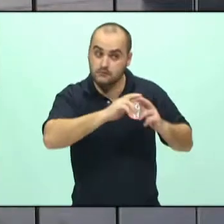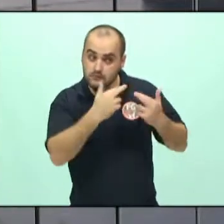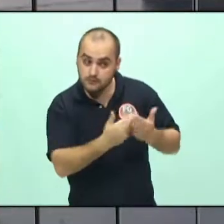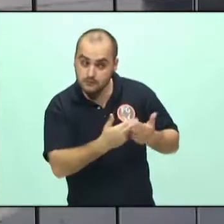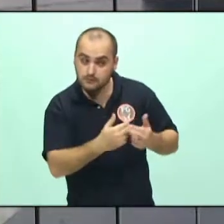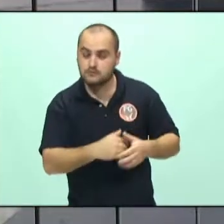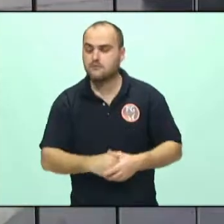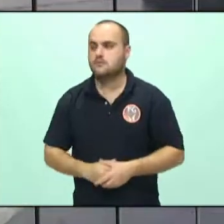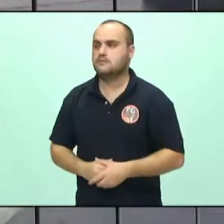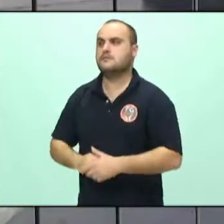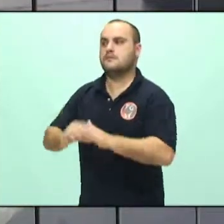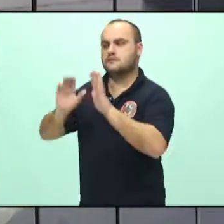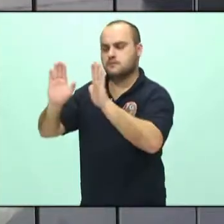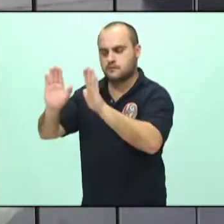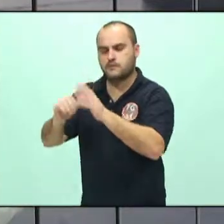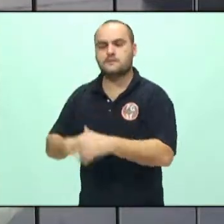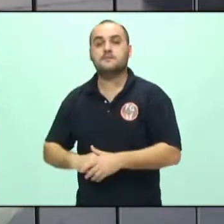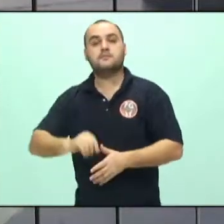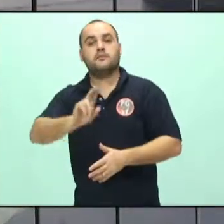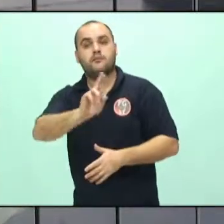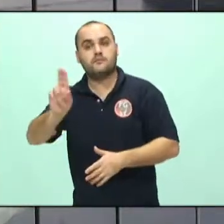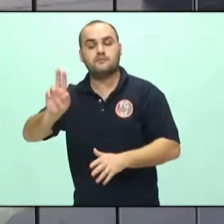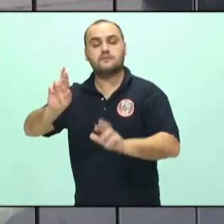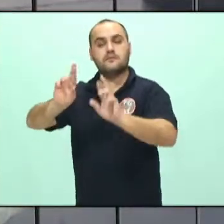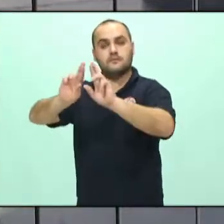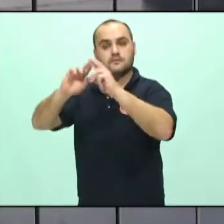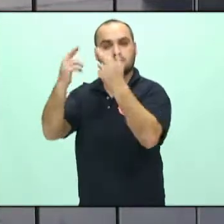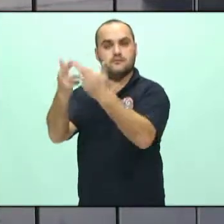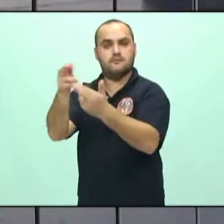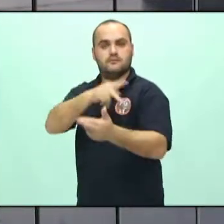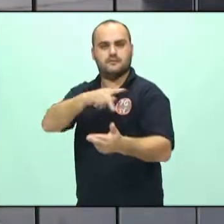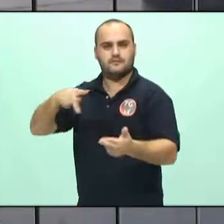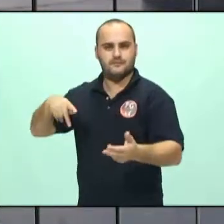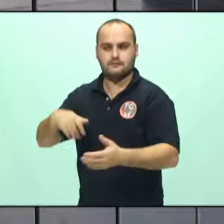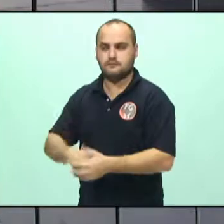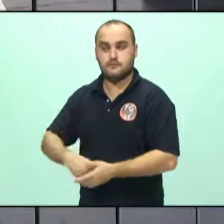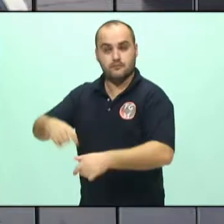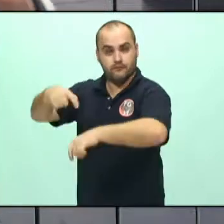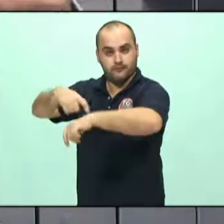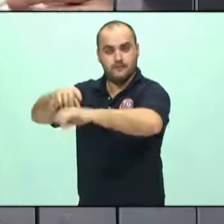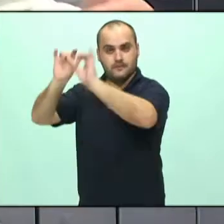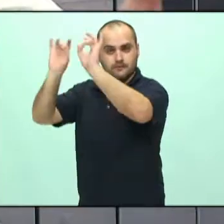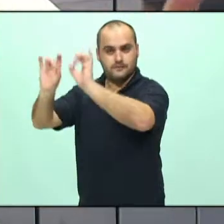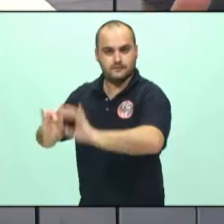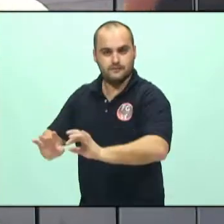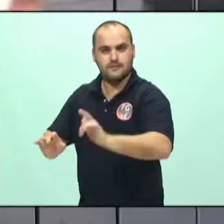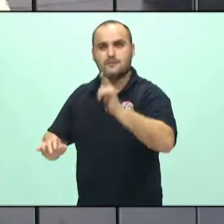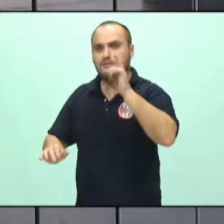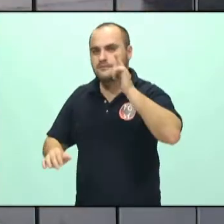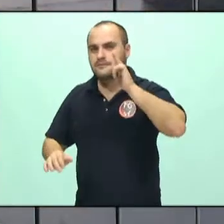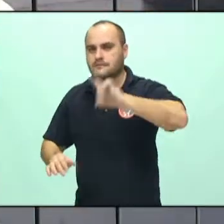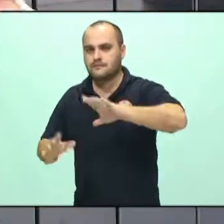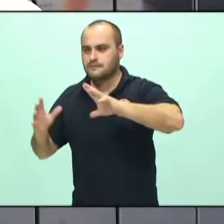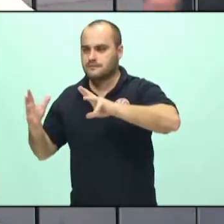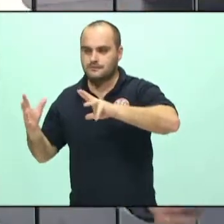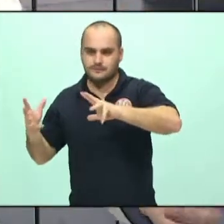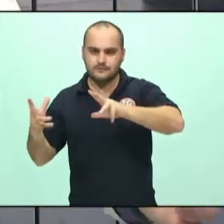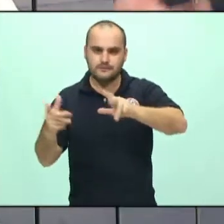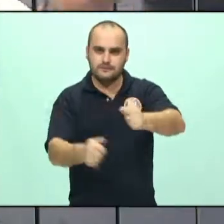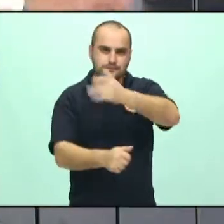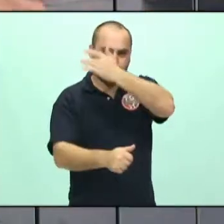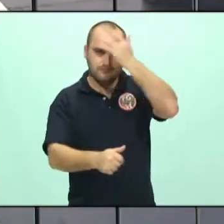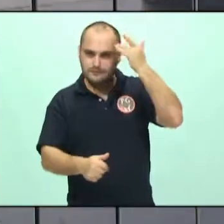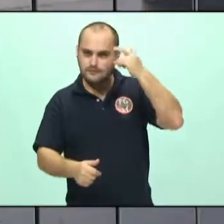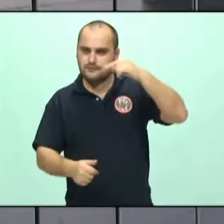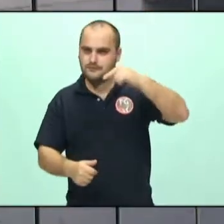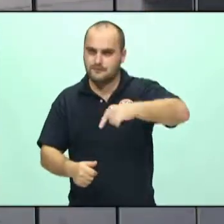já diz, audiência pública, né? É um momento especial, é um momento que você consegue botar todas as partes envolvidas à mesa e